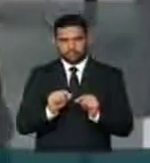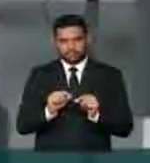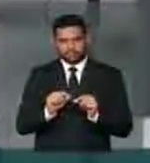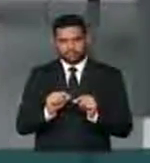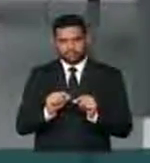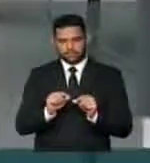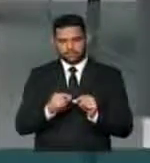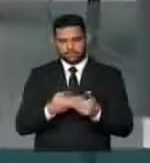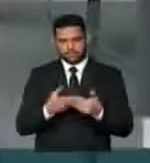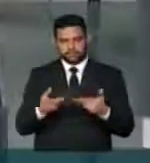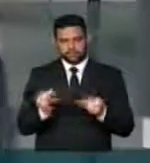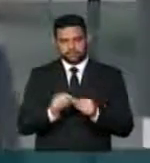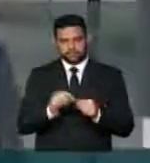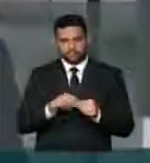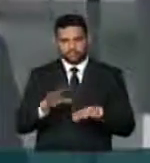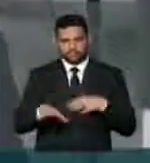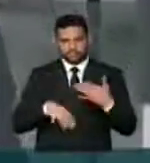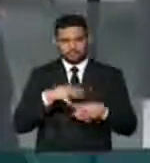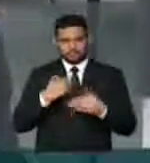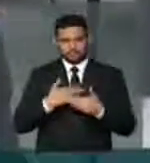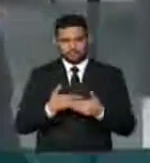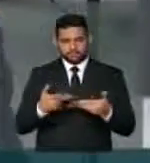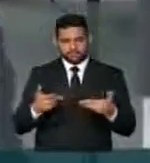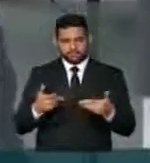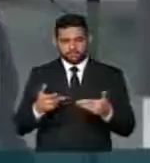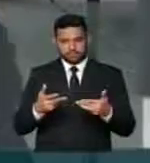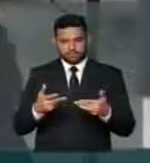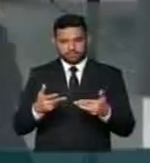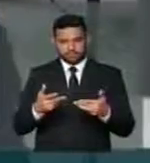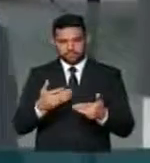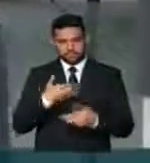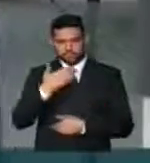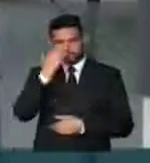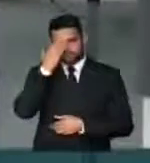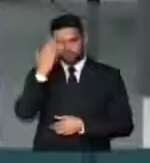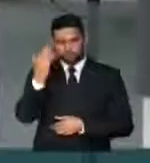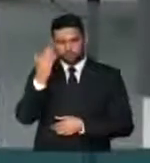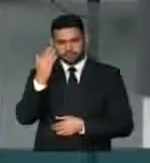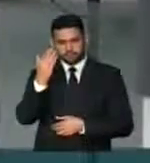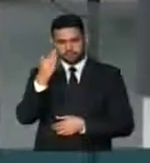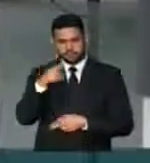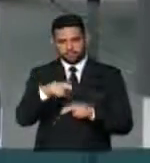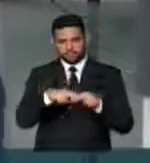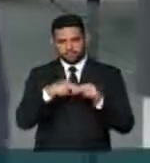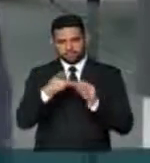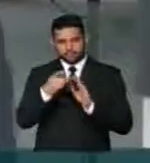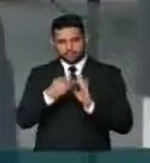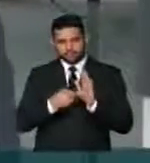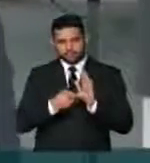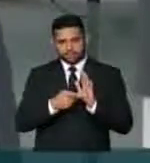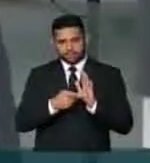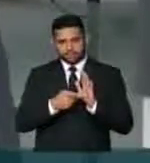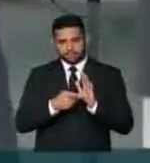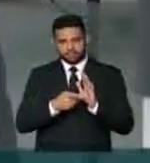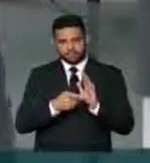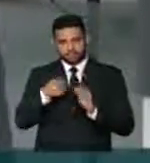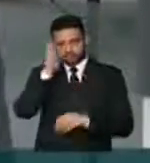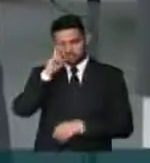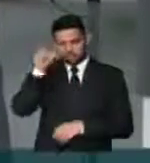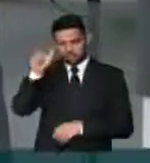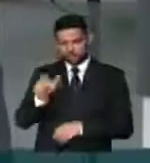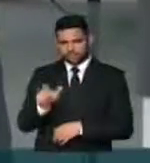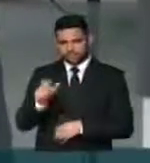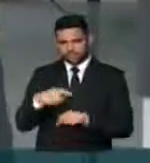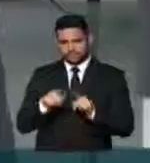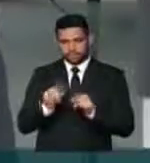o gesto pela atitude corajosa, a gratidão pelo que este plano fez, não para a Vossa Excelência,